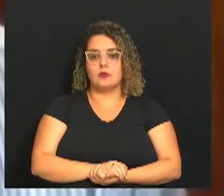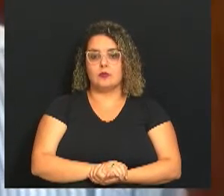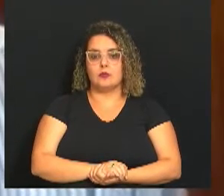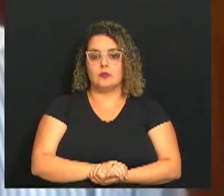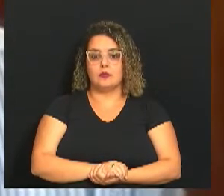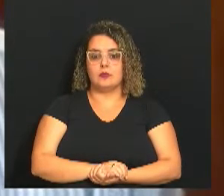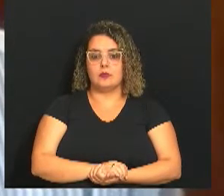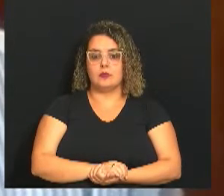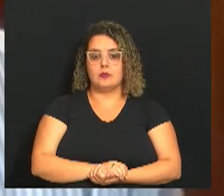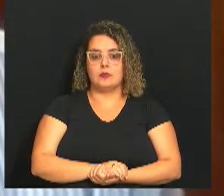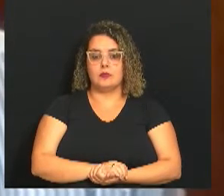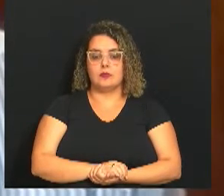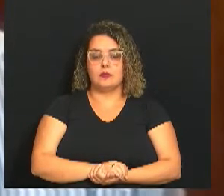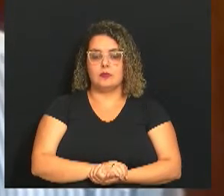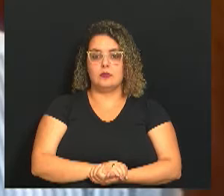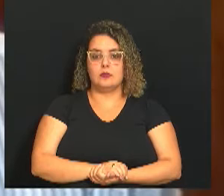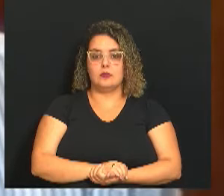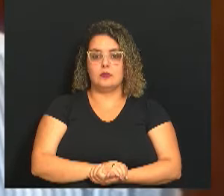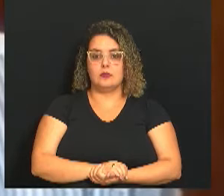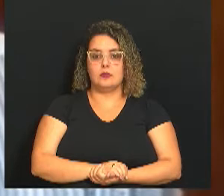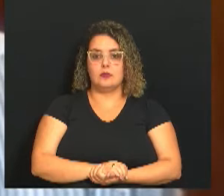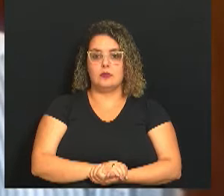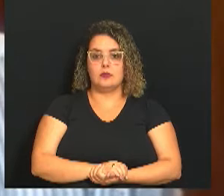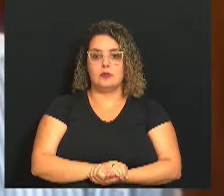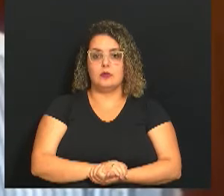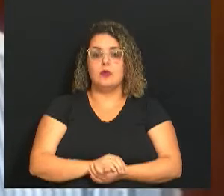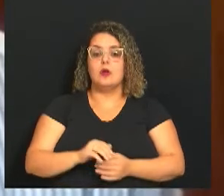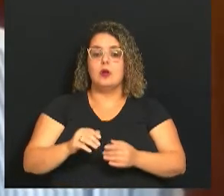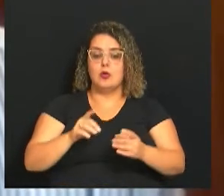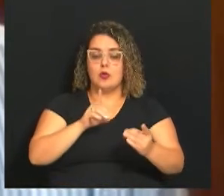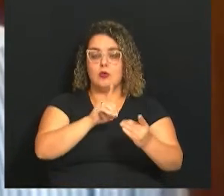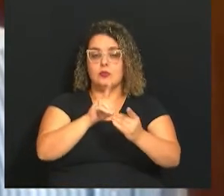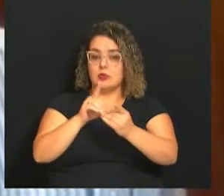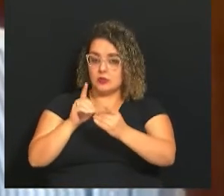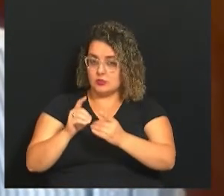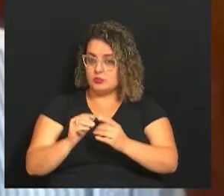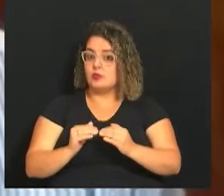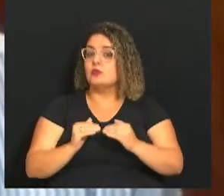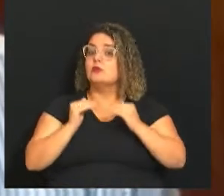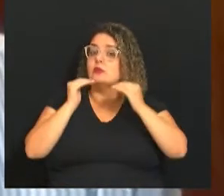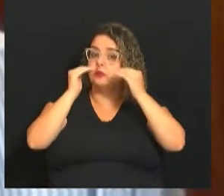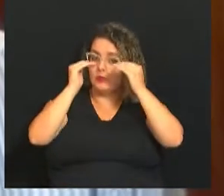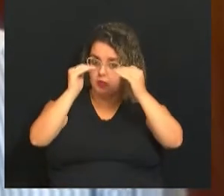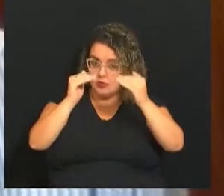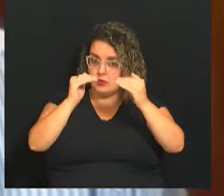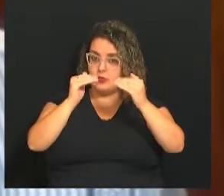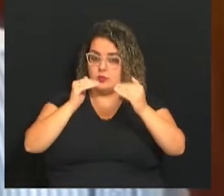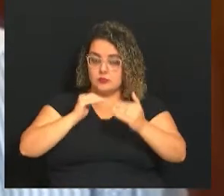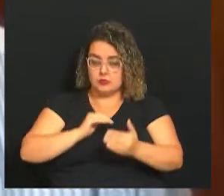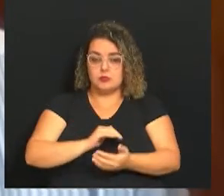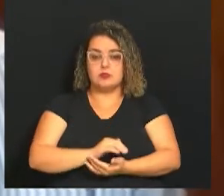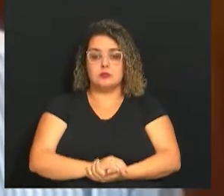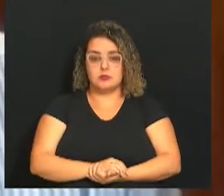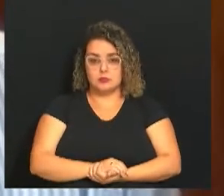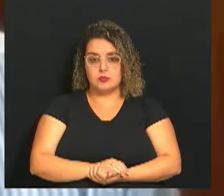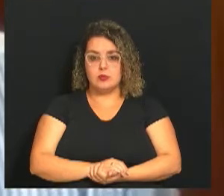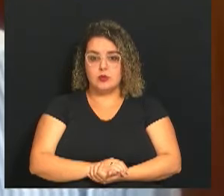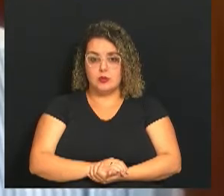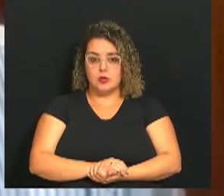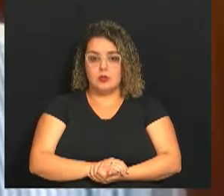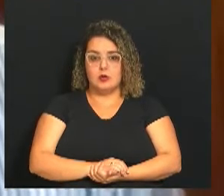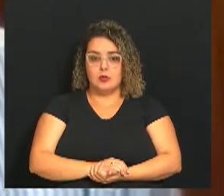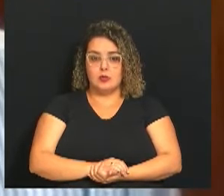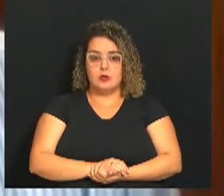alta, não é uma demanda média e nem baixa, é uma demanda que realmente chega com um volume